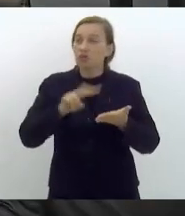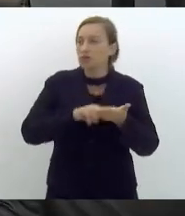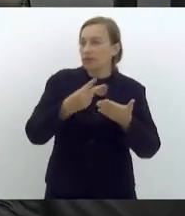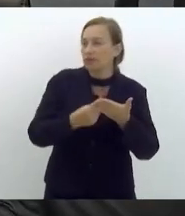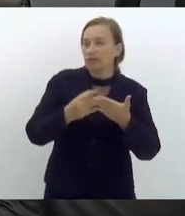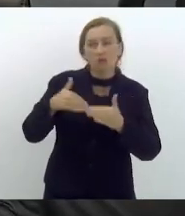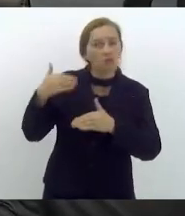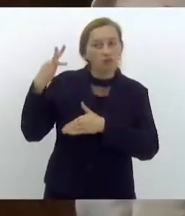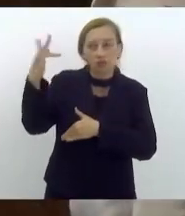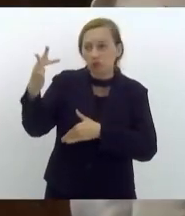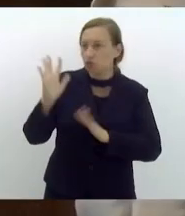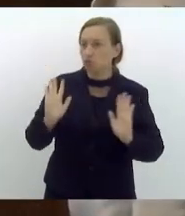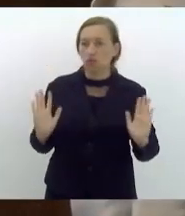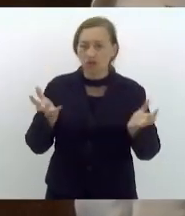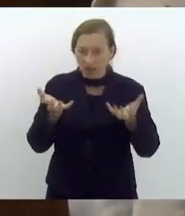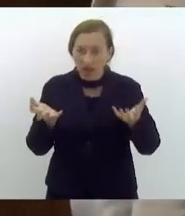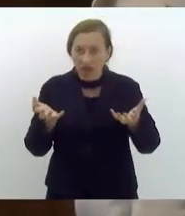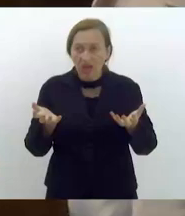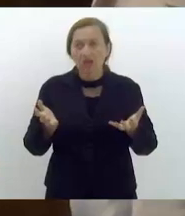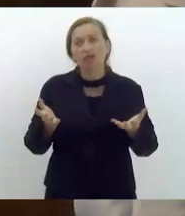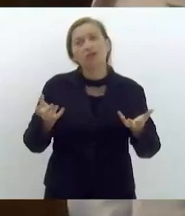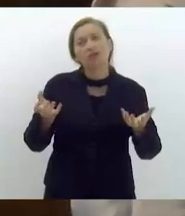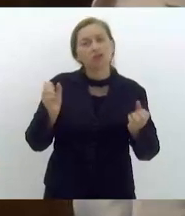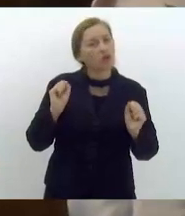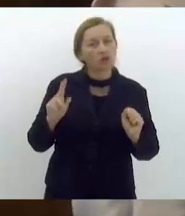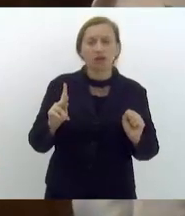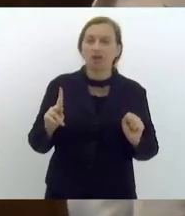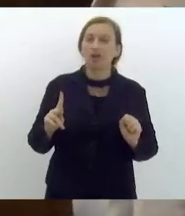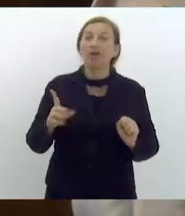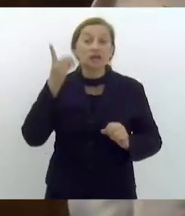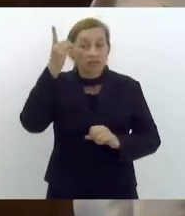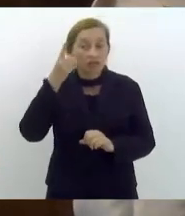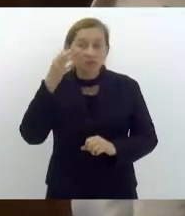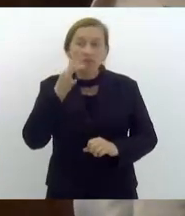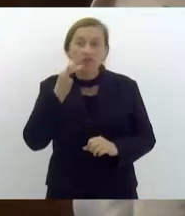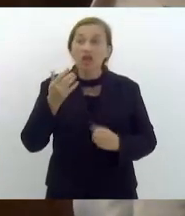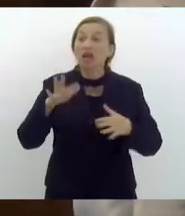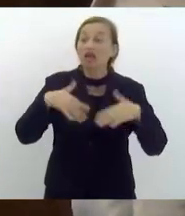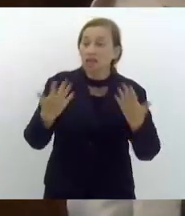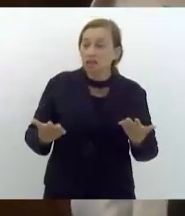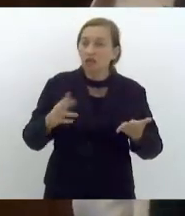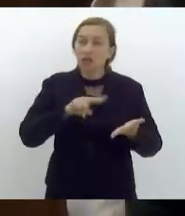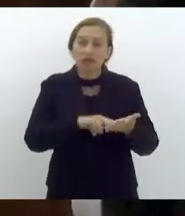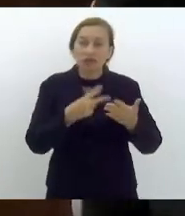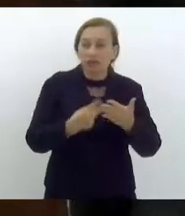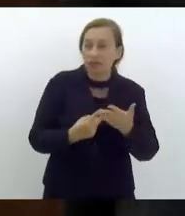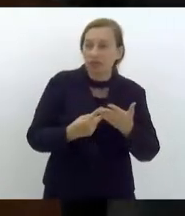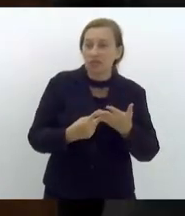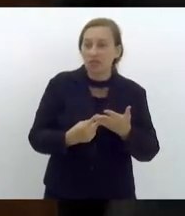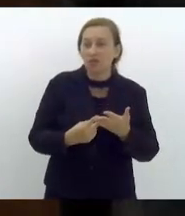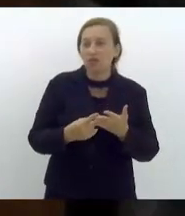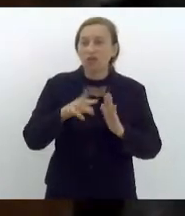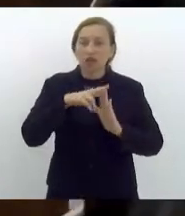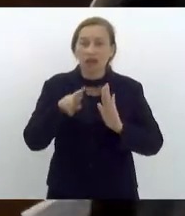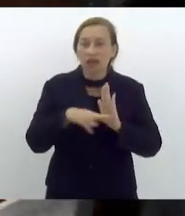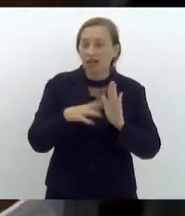se dar daqui para frente é isso pessoa de Felipe Neto deputados